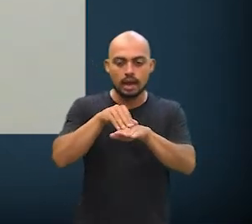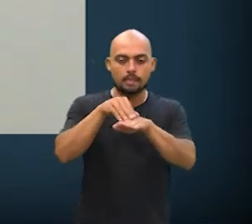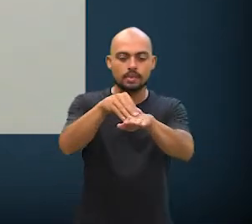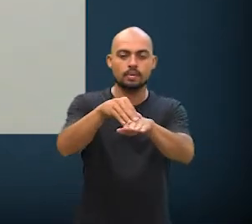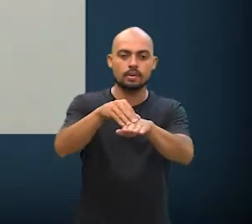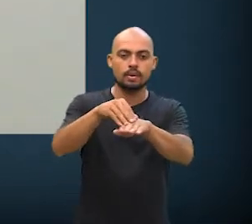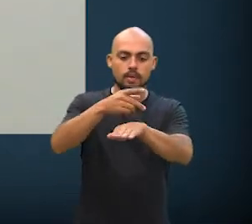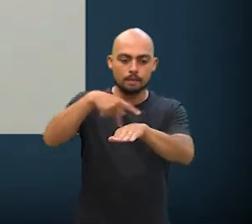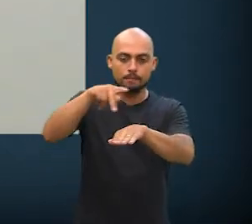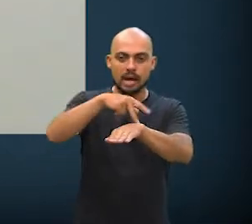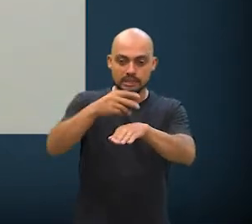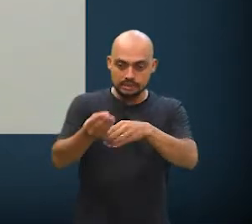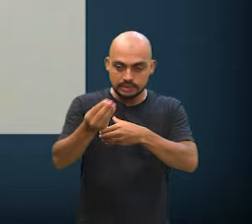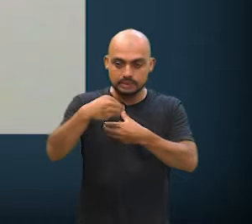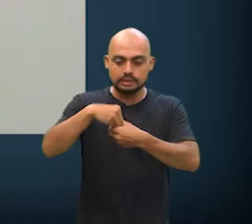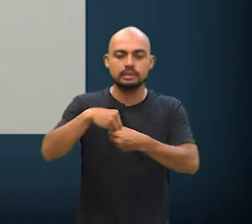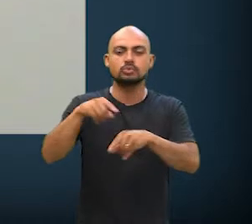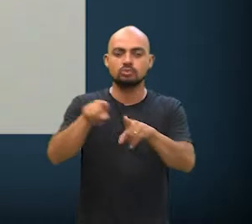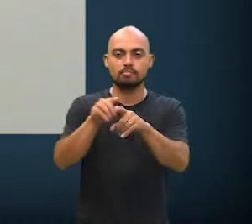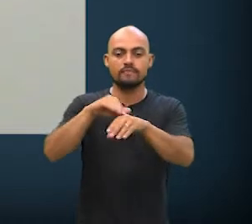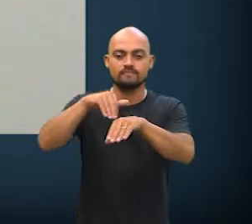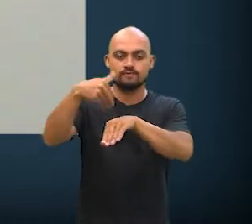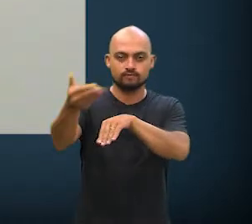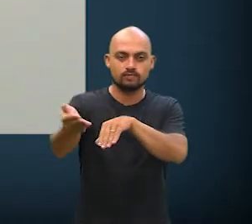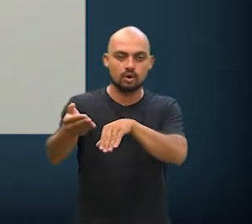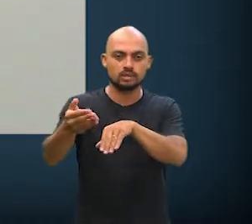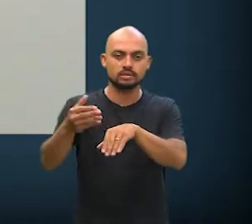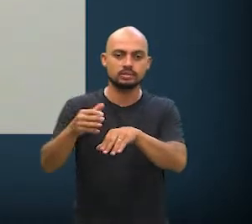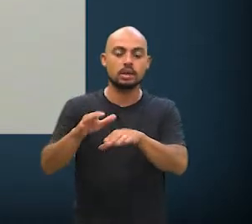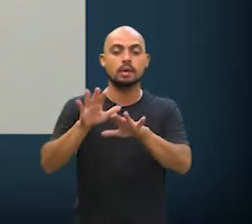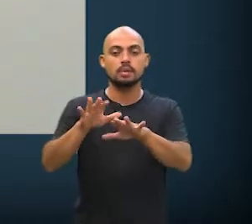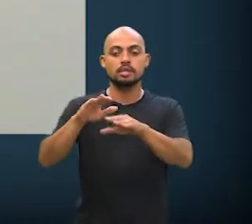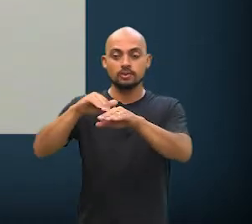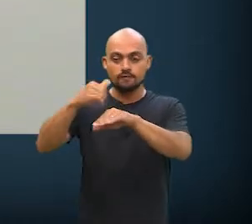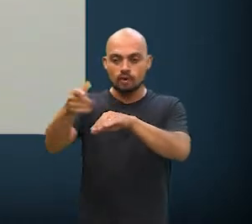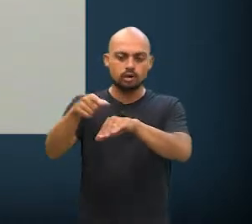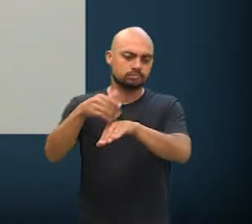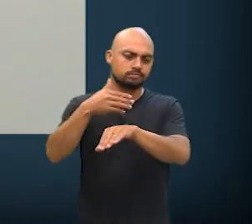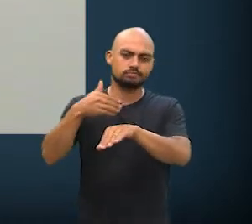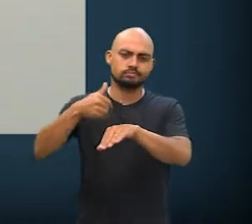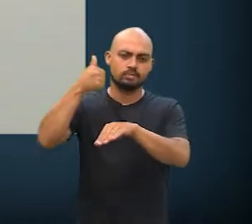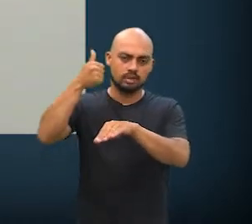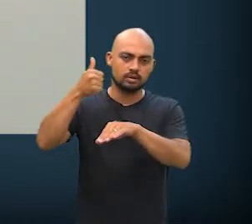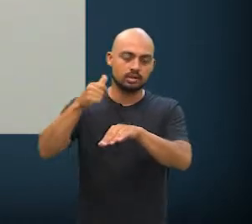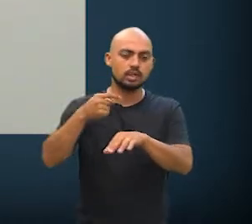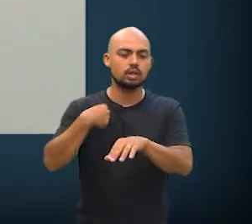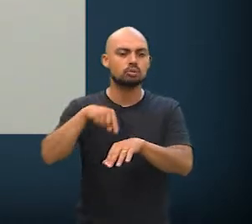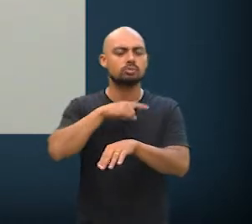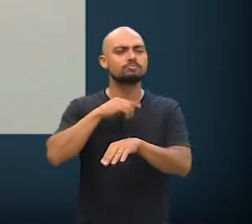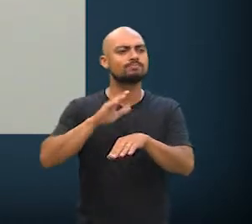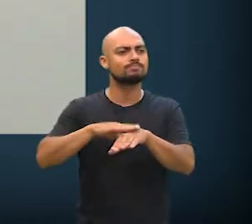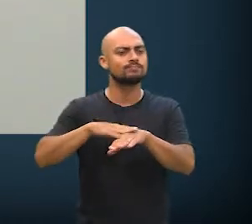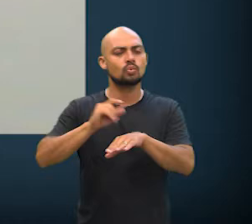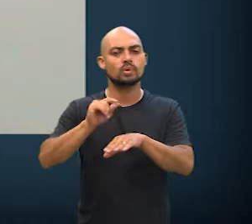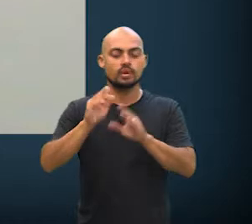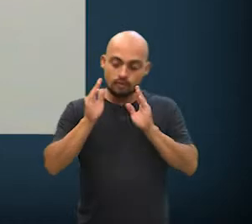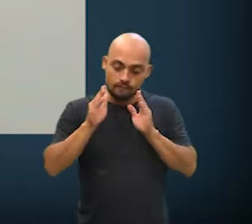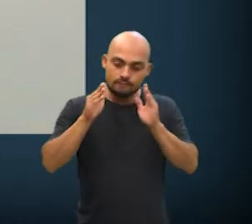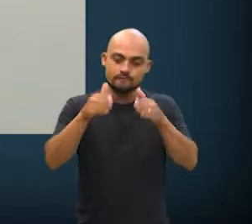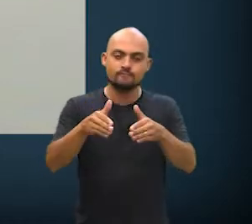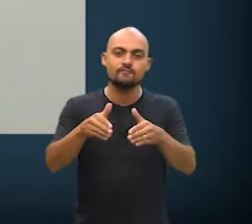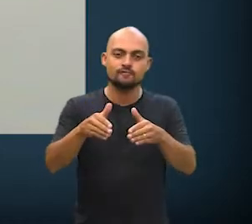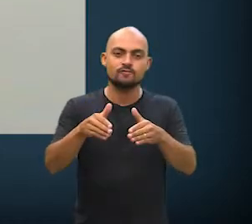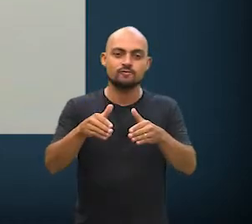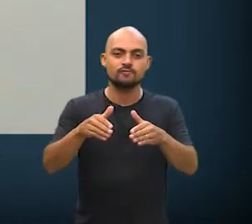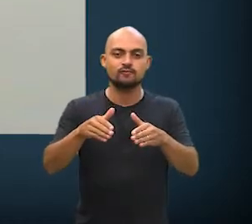prejudicou também um pouco, mas, por outro lado, as exportações foram bem favorecidas. Então, o que a gente fez? Nós começamos a focar a nossa parte